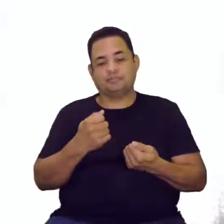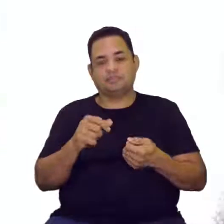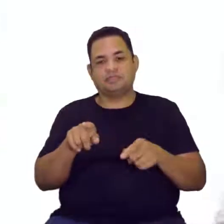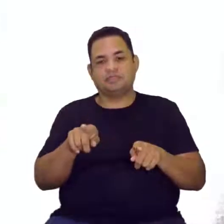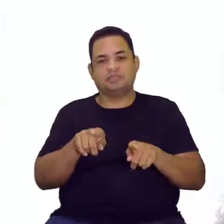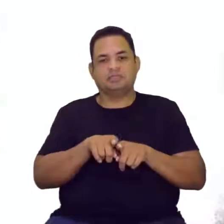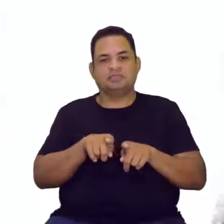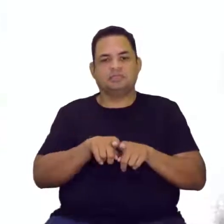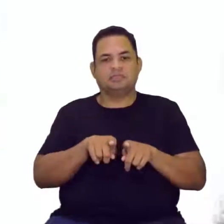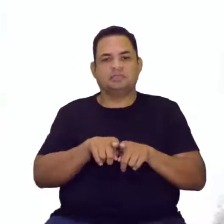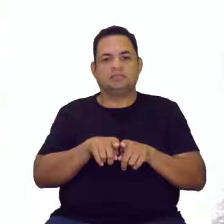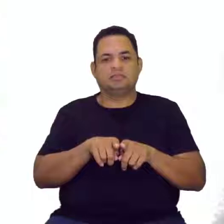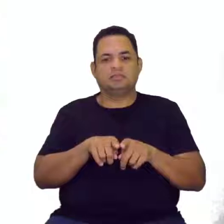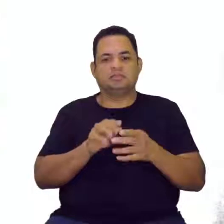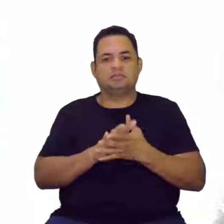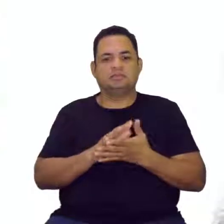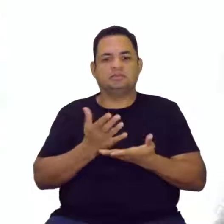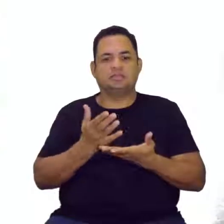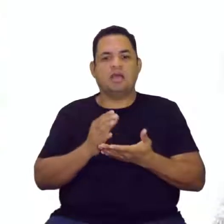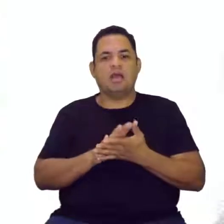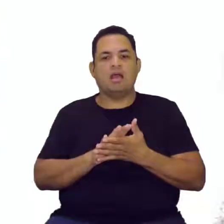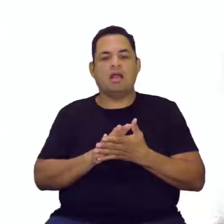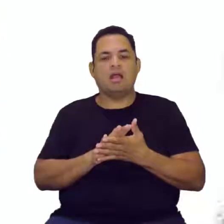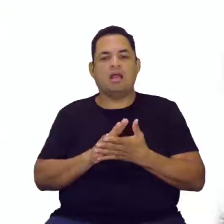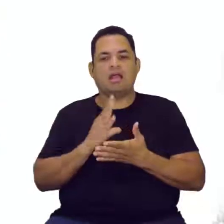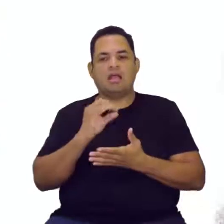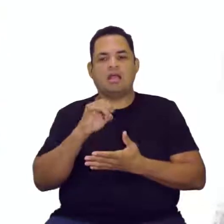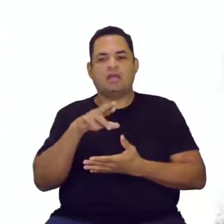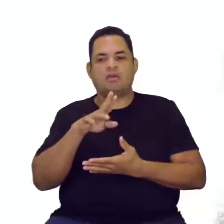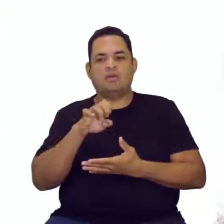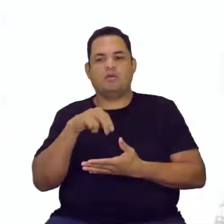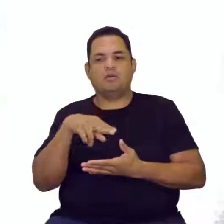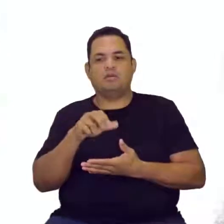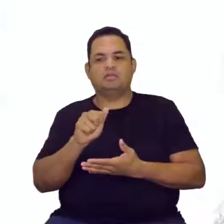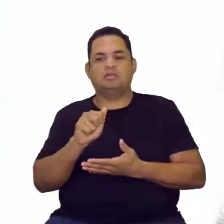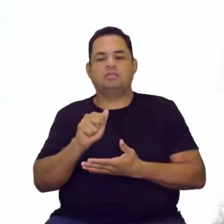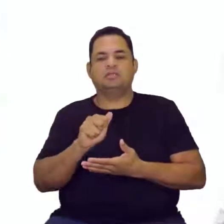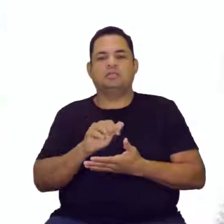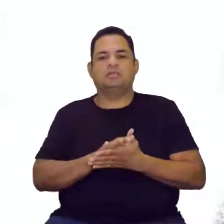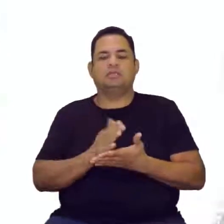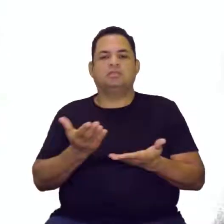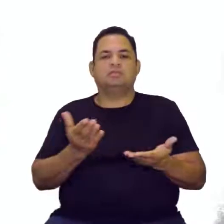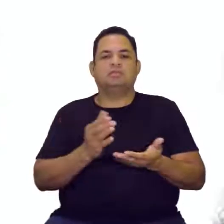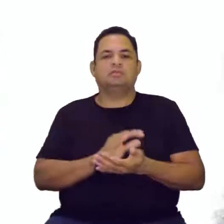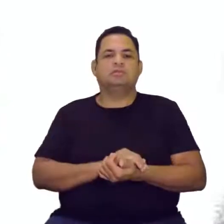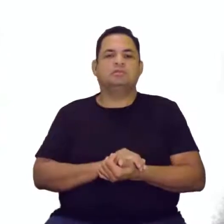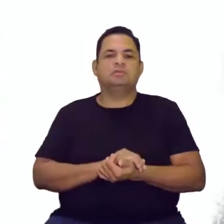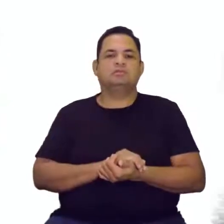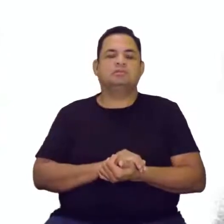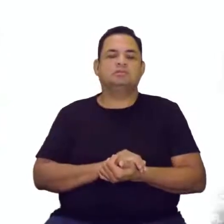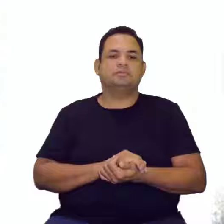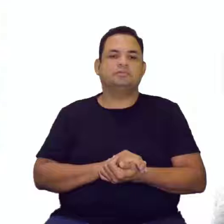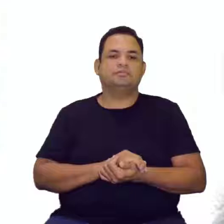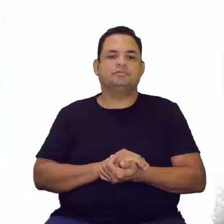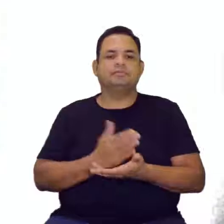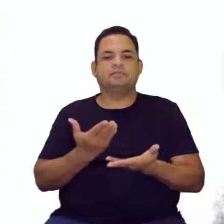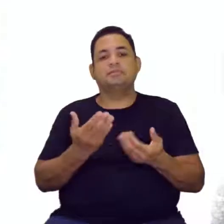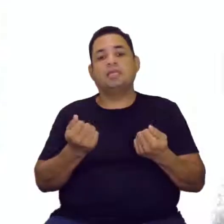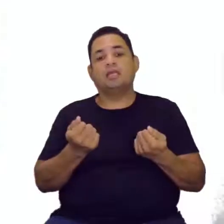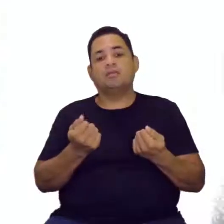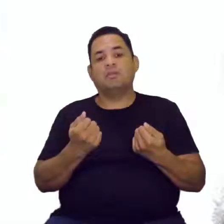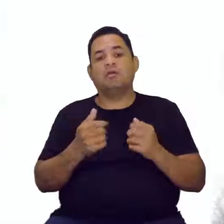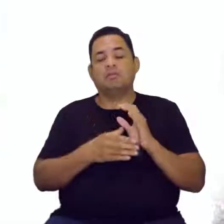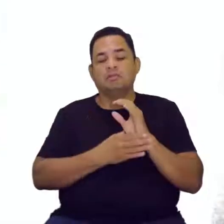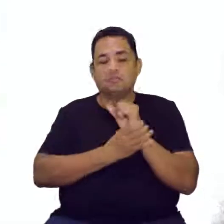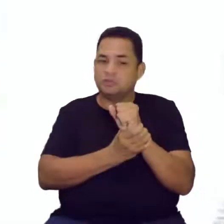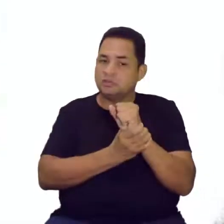fazer o esquema de carona. Lógico, com pessoas que você conhece, dando sempre a maior segurança para quem for utilizar